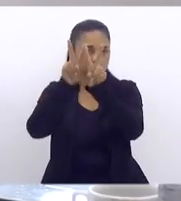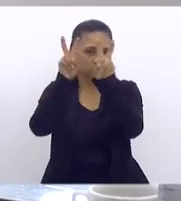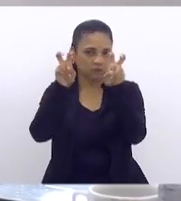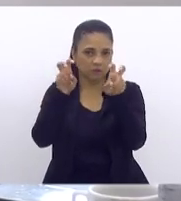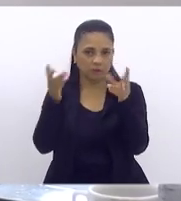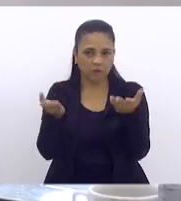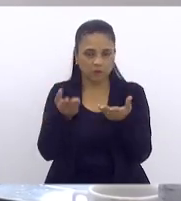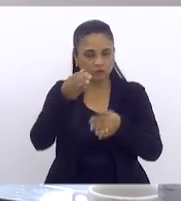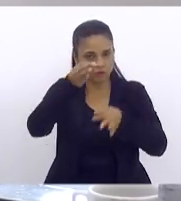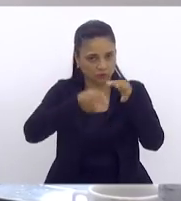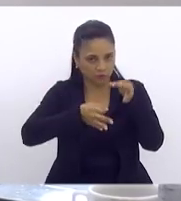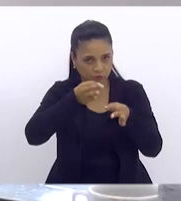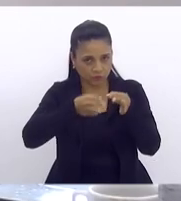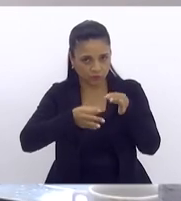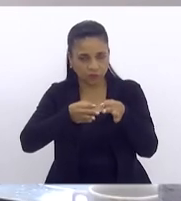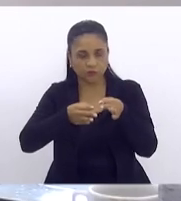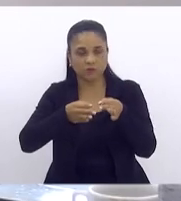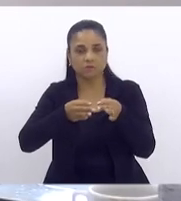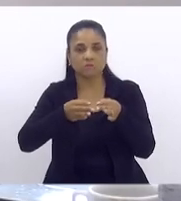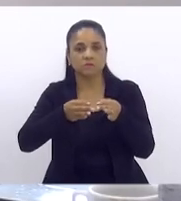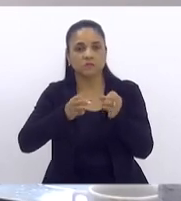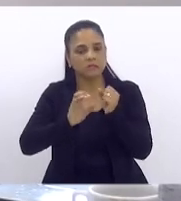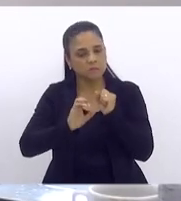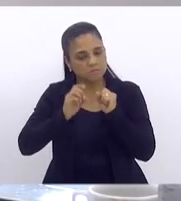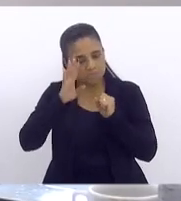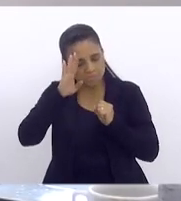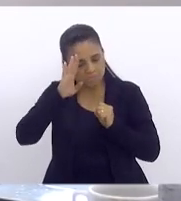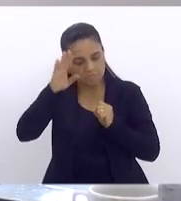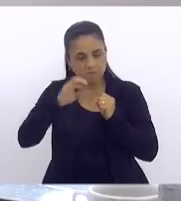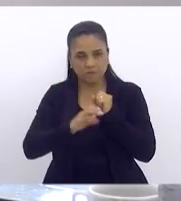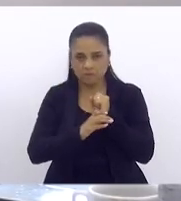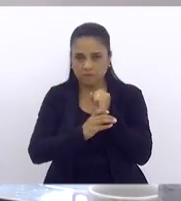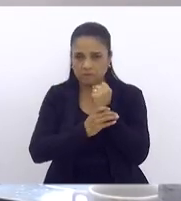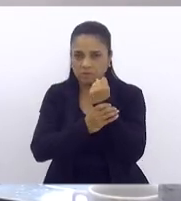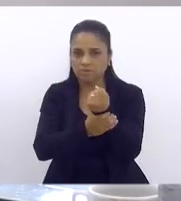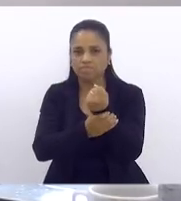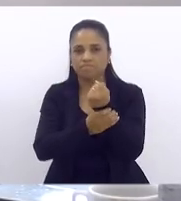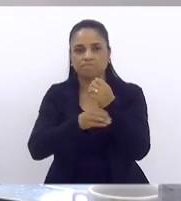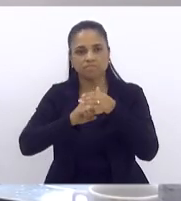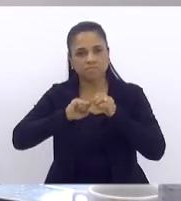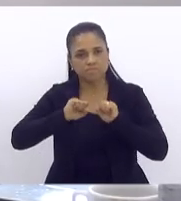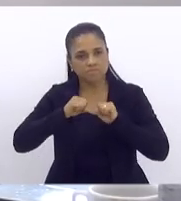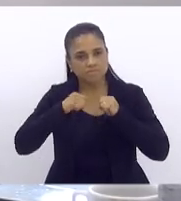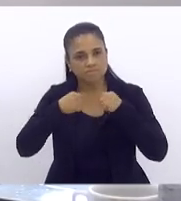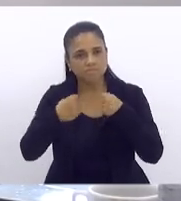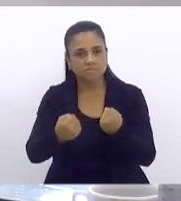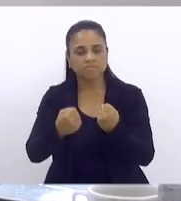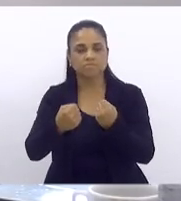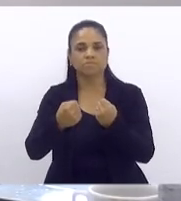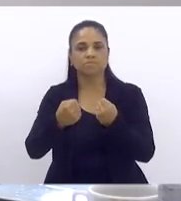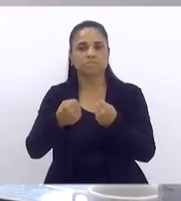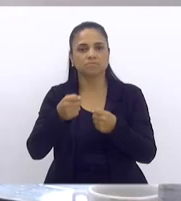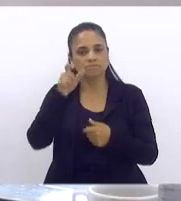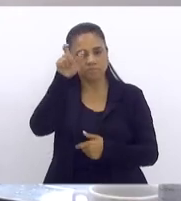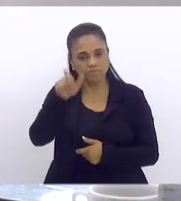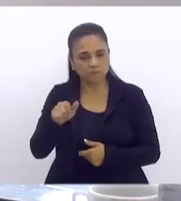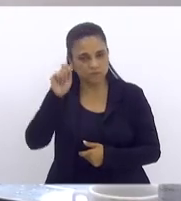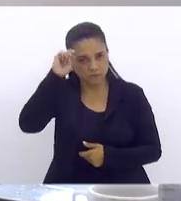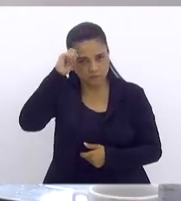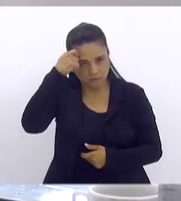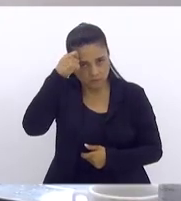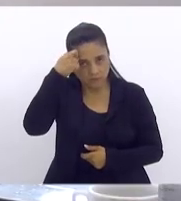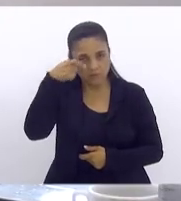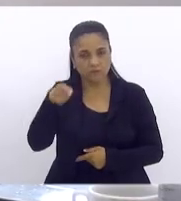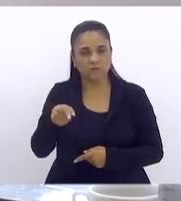de justiça, de modo geral, mas especialmente na defesa das pessoas negras, entendendo que somos pessoas negras muito vitimizadas por